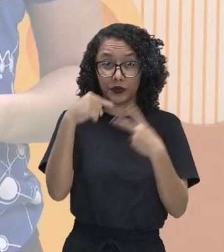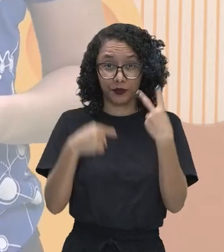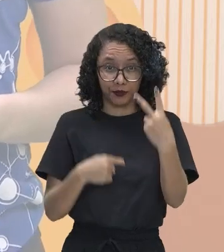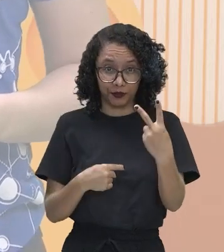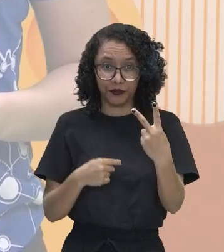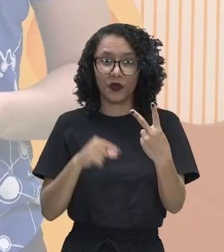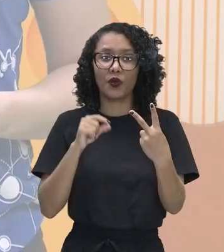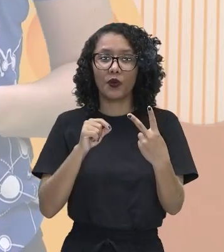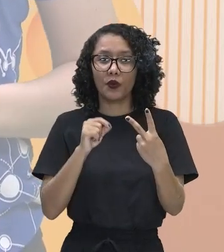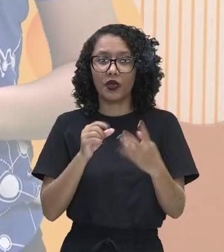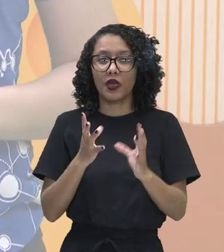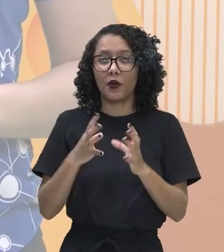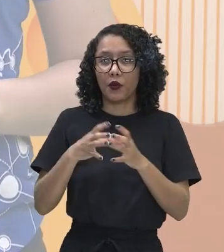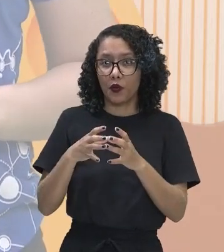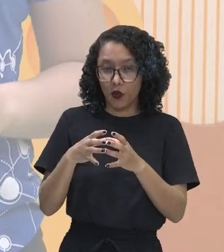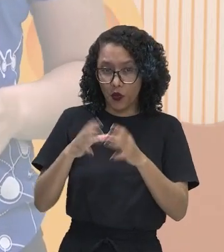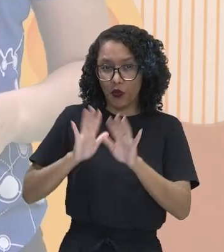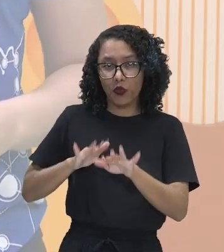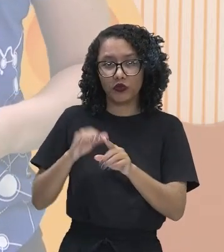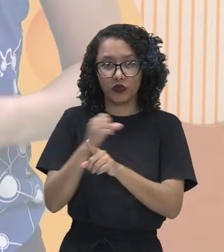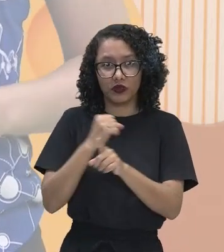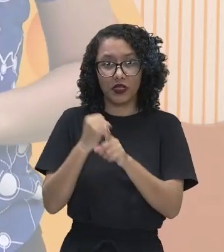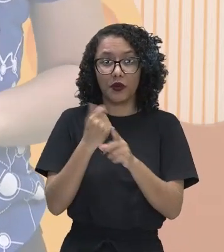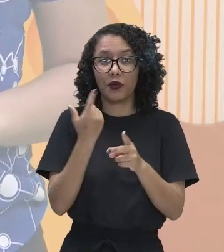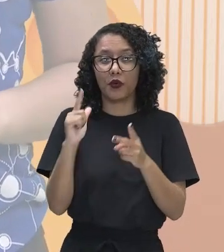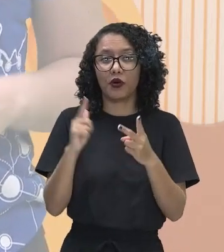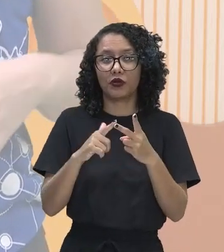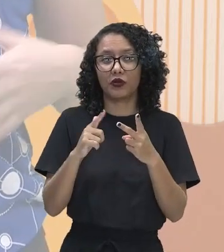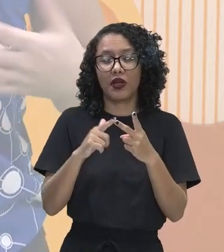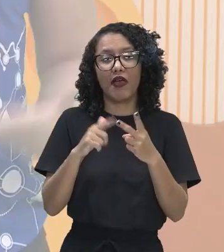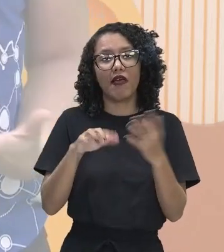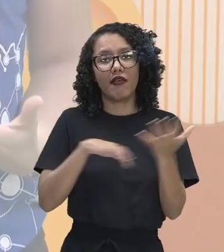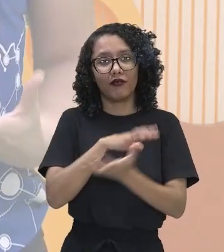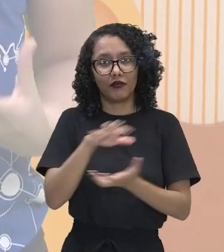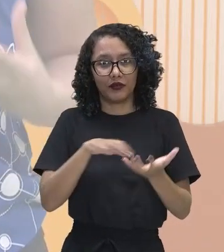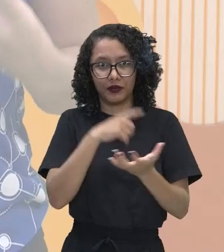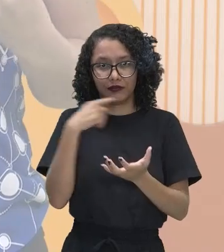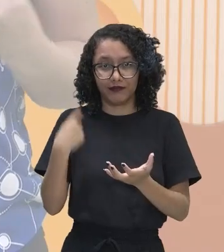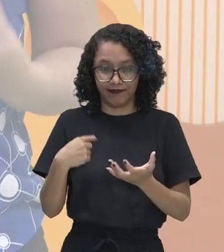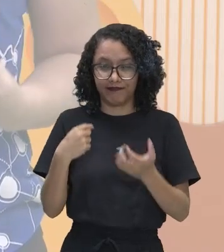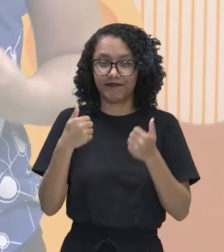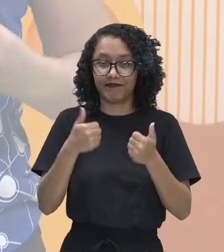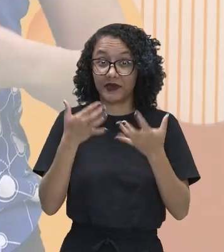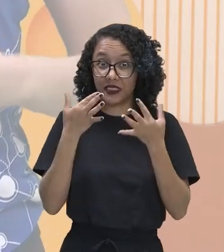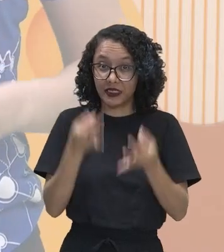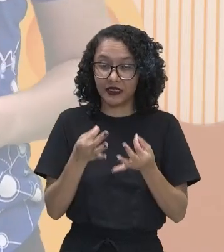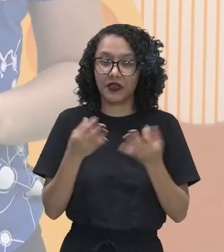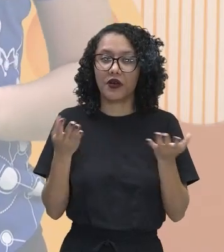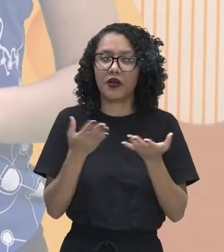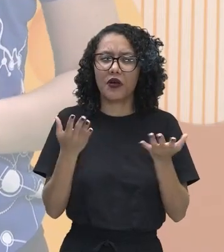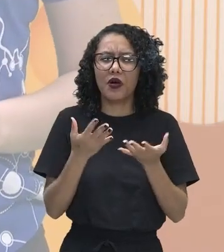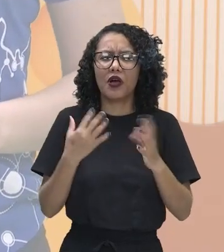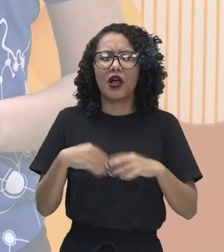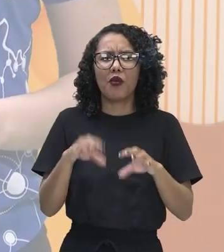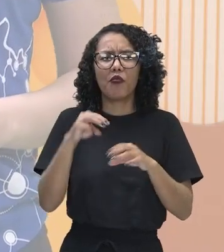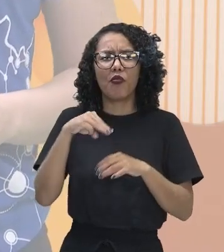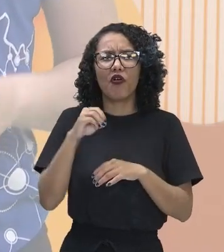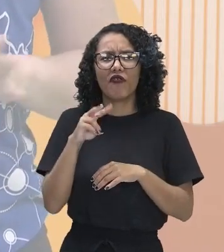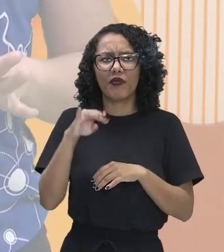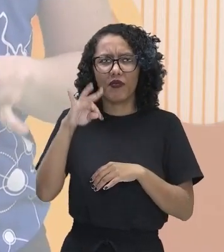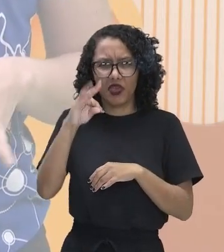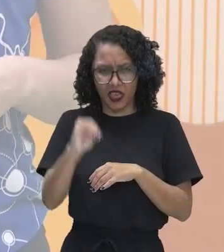movimentos sociais e a Revolução Russa. Então, atenção! Afinal de contas, o que são os movimentos